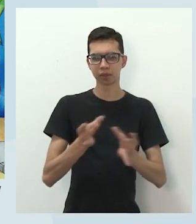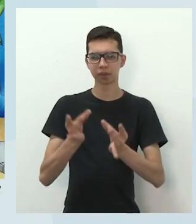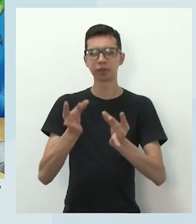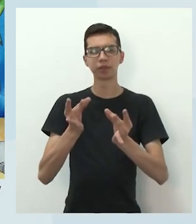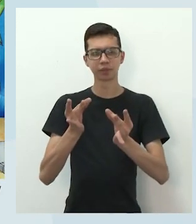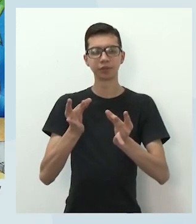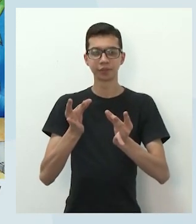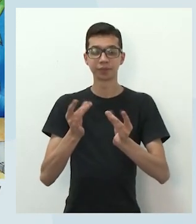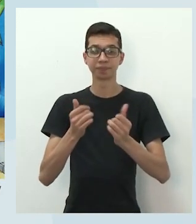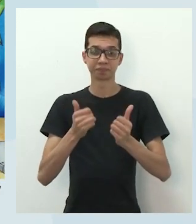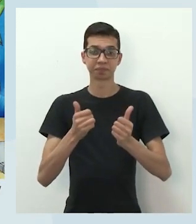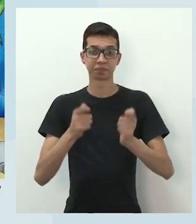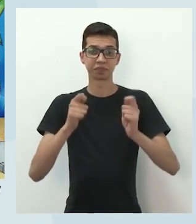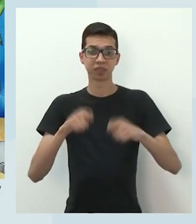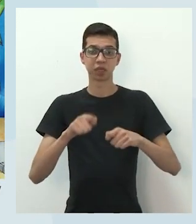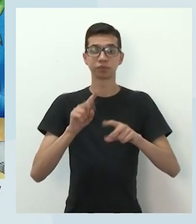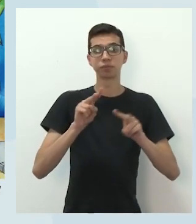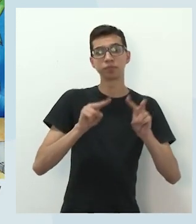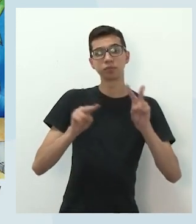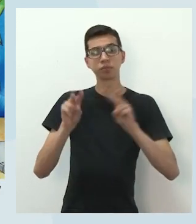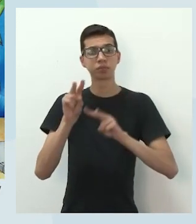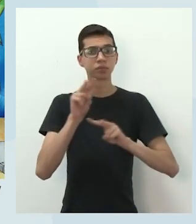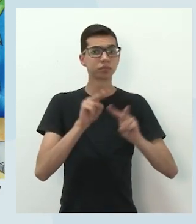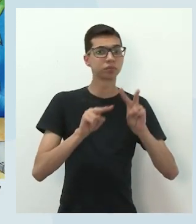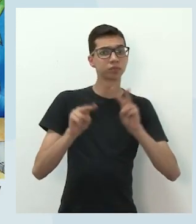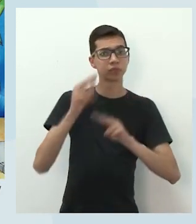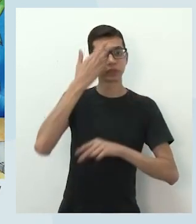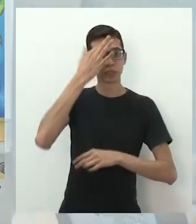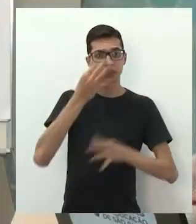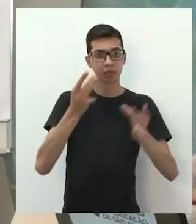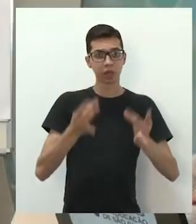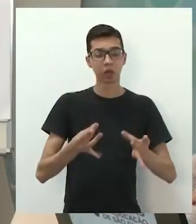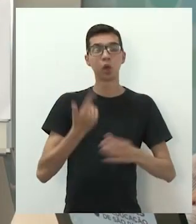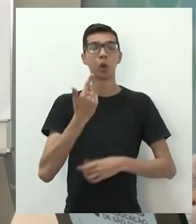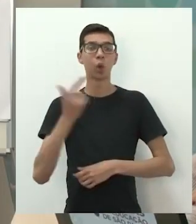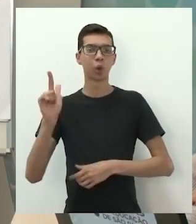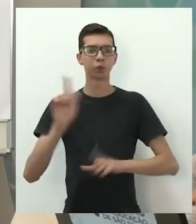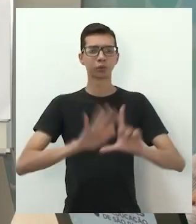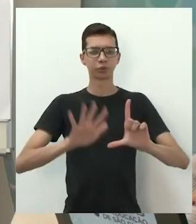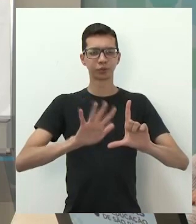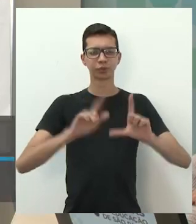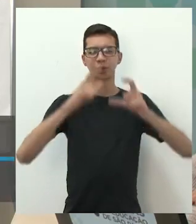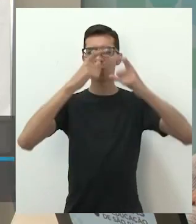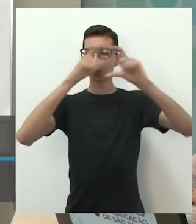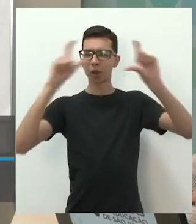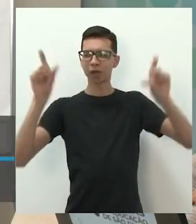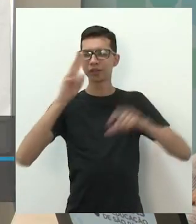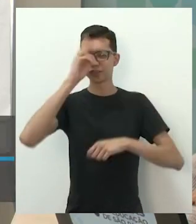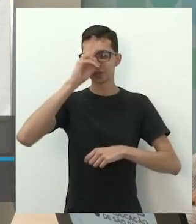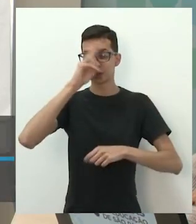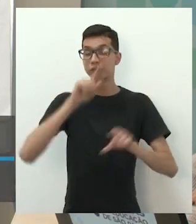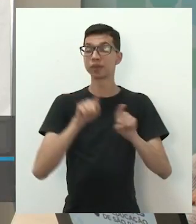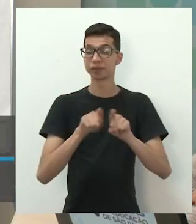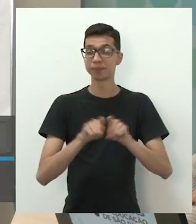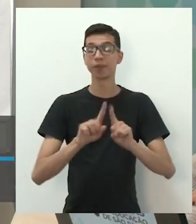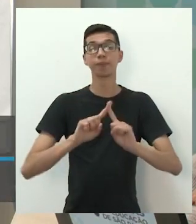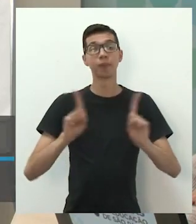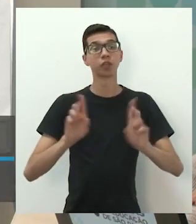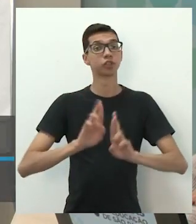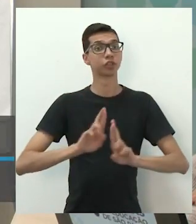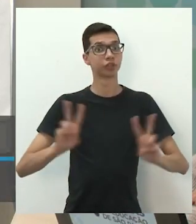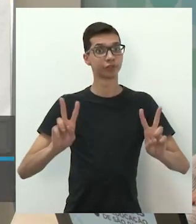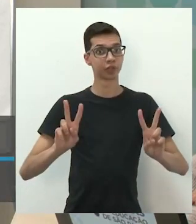a história em quadrinho, né, ela também conta uma história, né? Só que, diferentemente da história contada